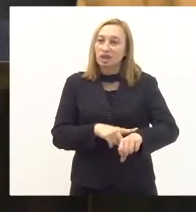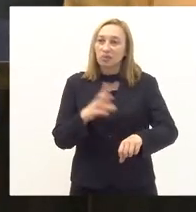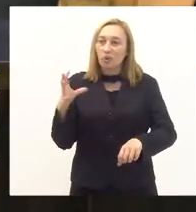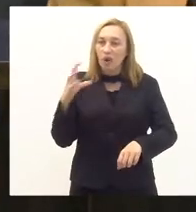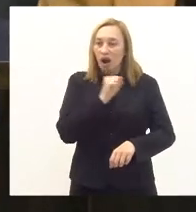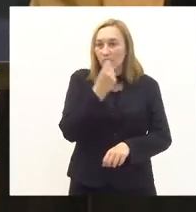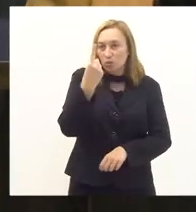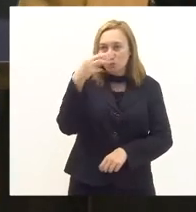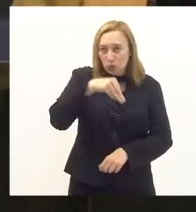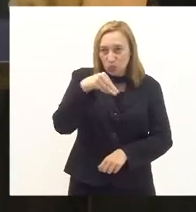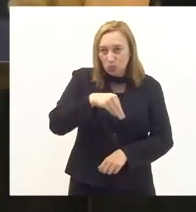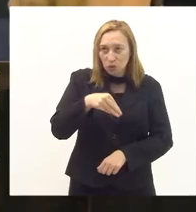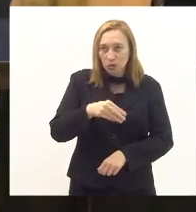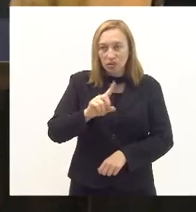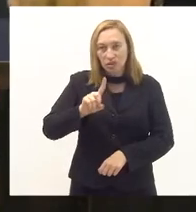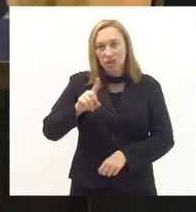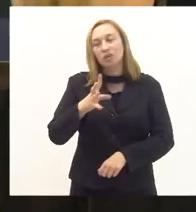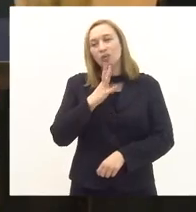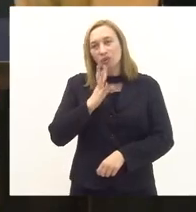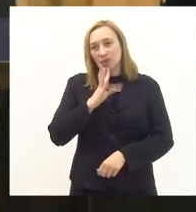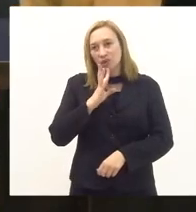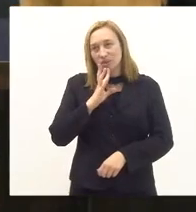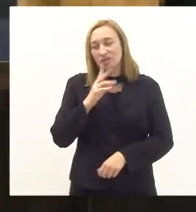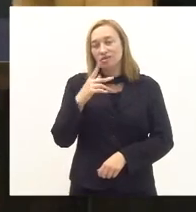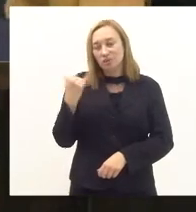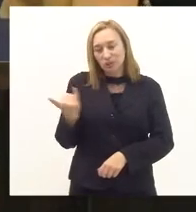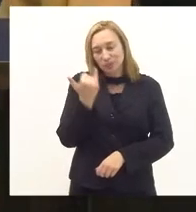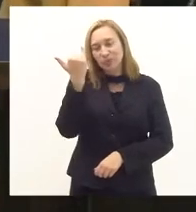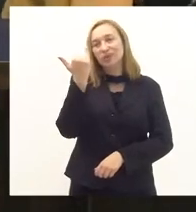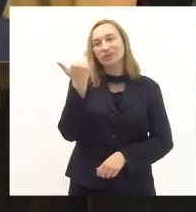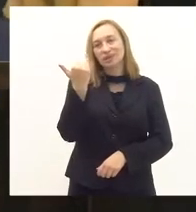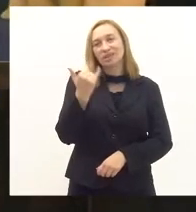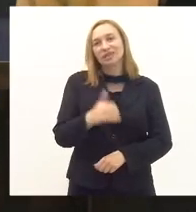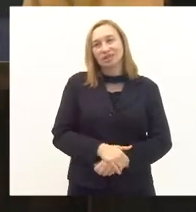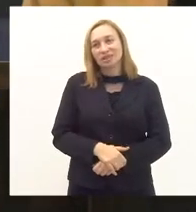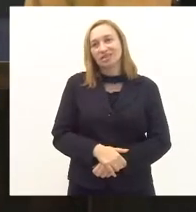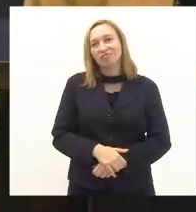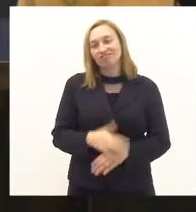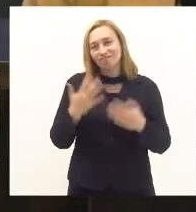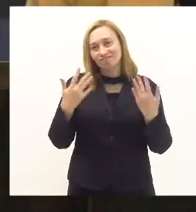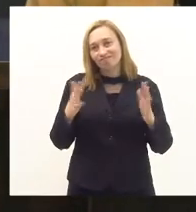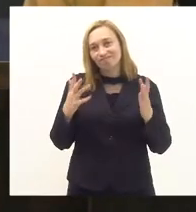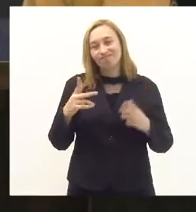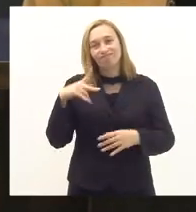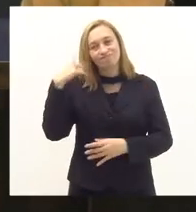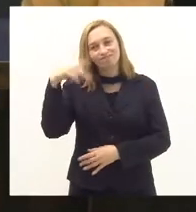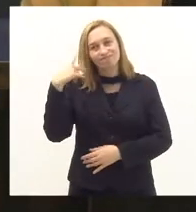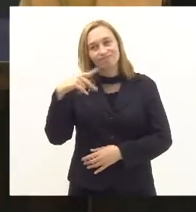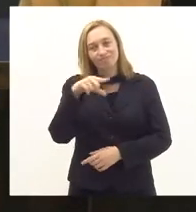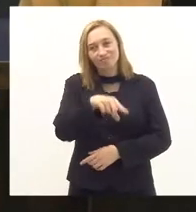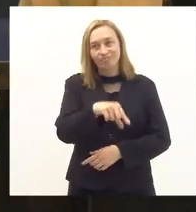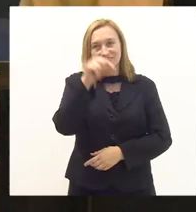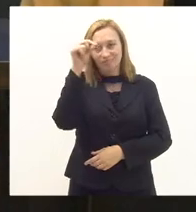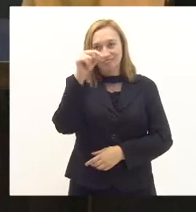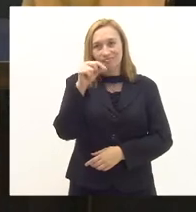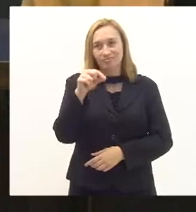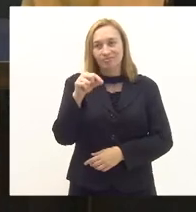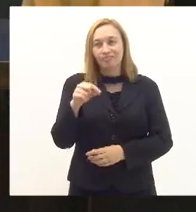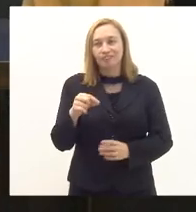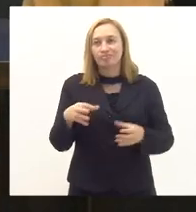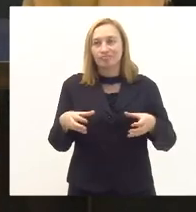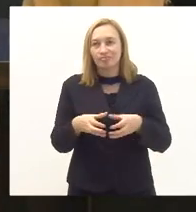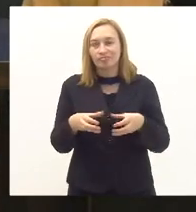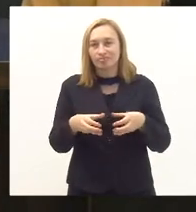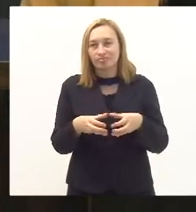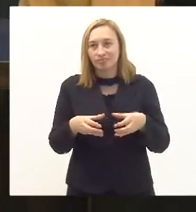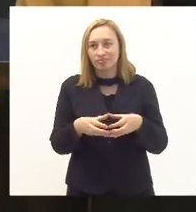um minuto, e nós reconhecemos aqui essa importância, a gente prestigiar os vereadores eleitos da